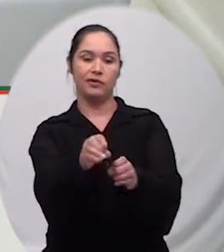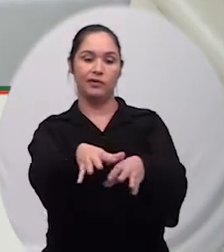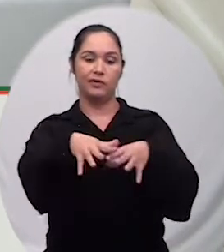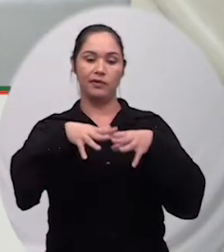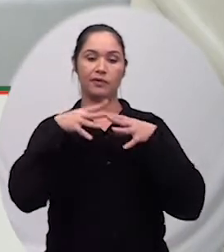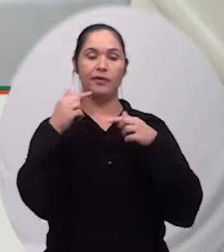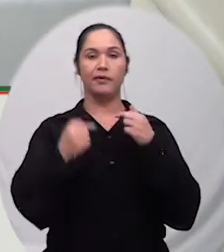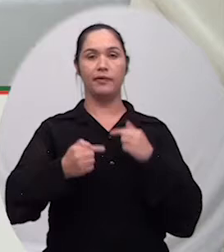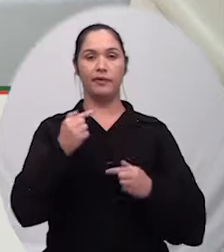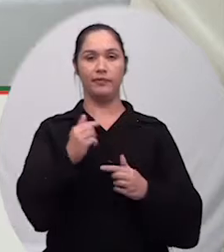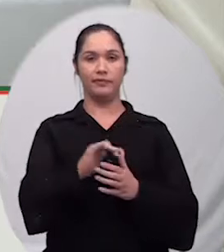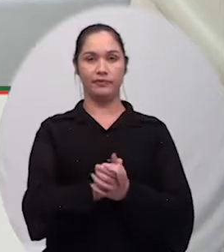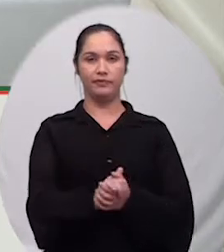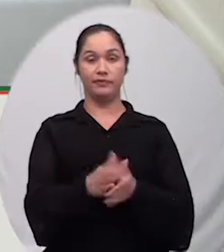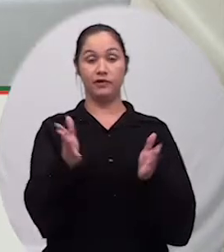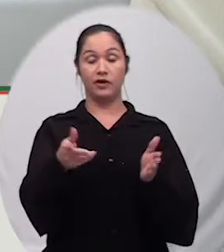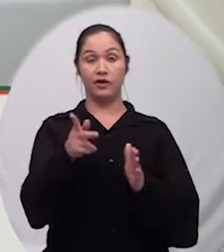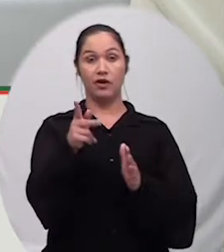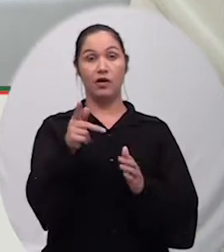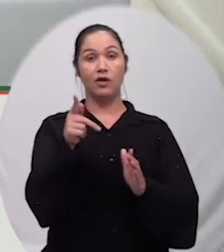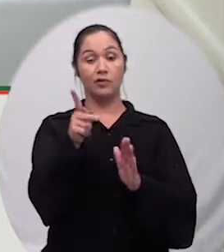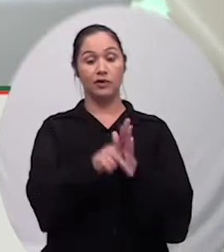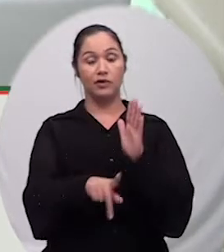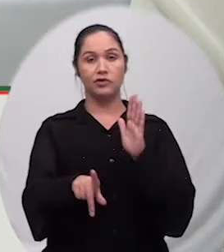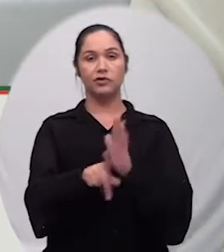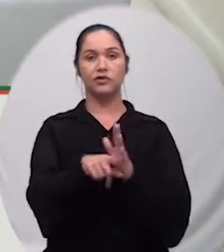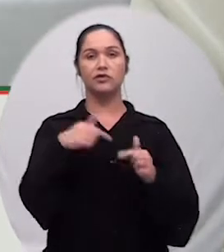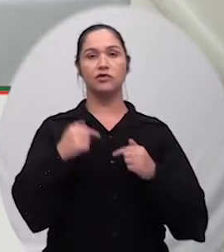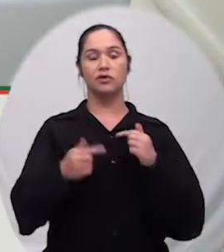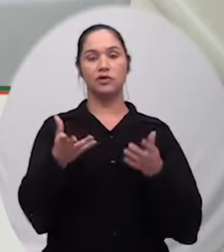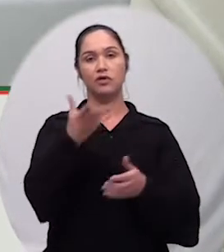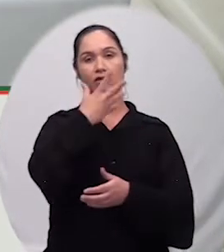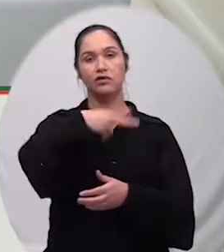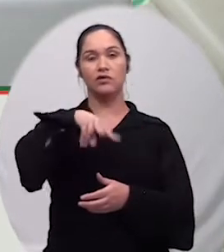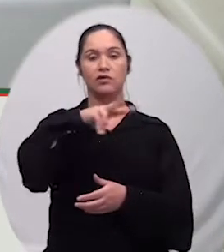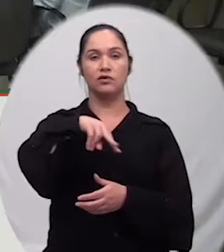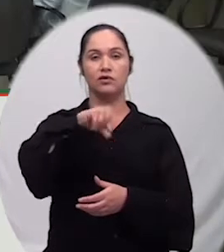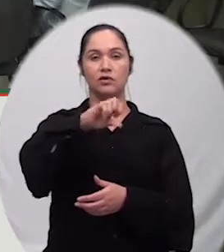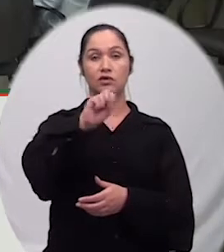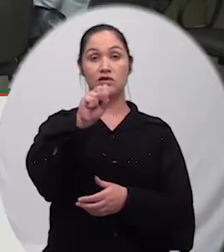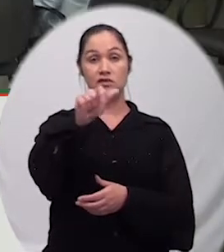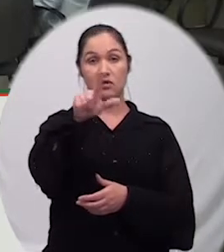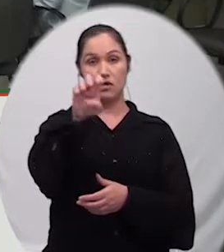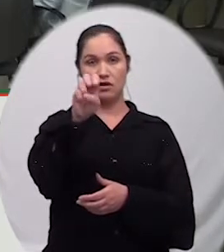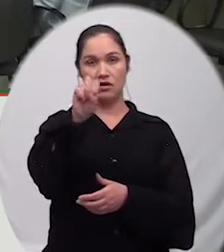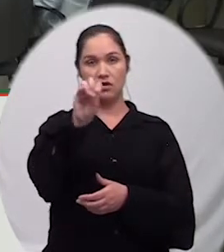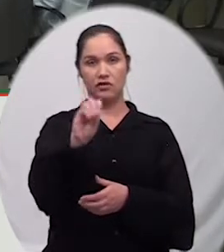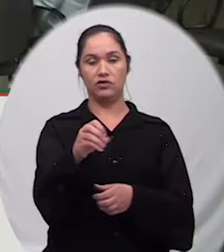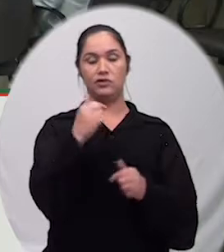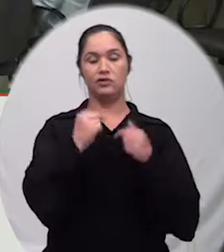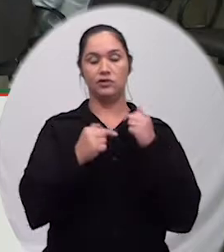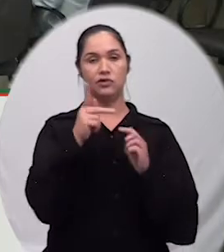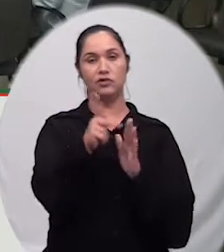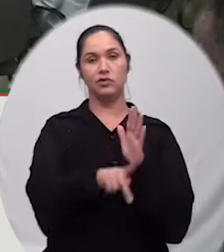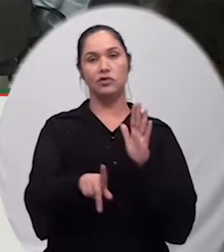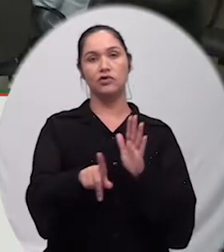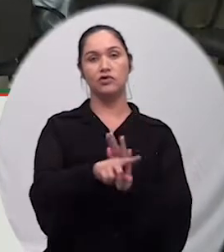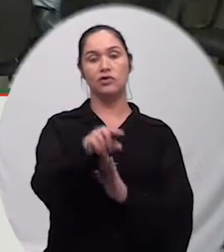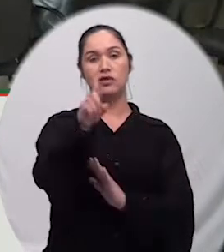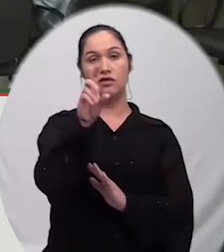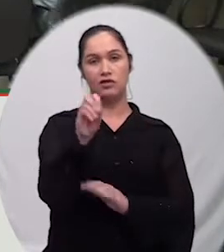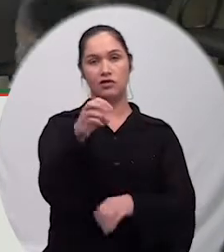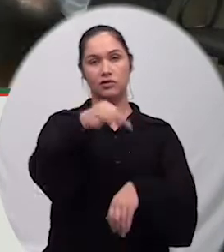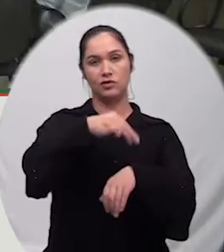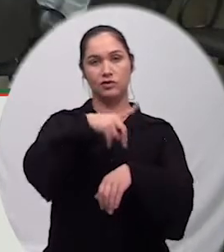encaminhando-se à deliberação do plenário. Está em discussão o projeto. Com a palavra, o autor do projeto, vereador Salésio Lima. Vossa Excelência dispõe de 10